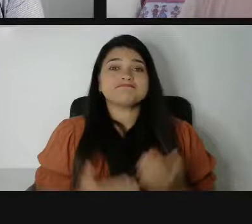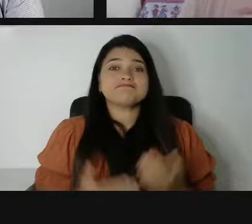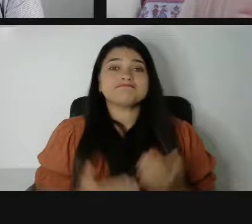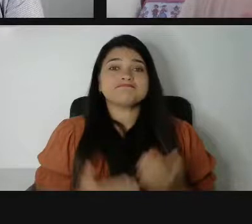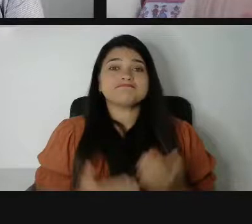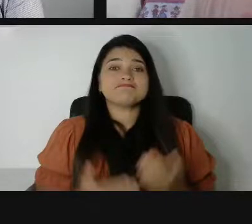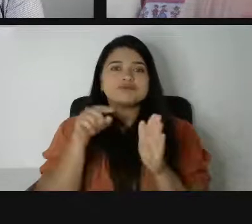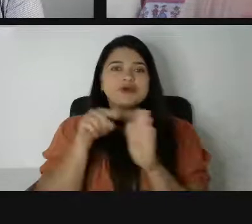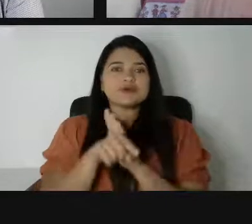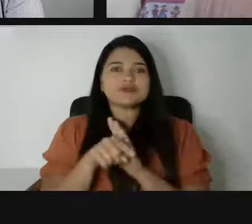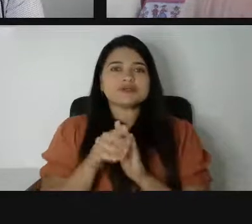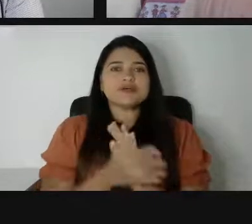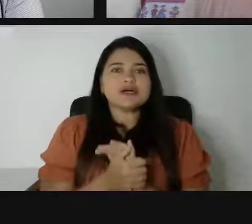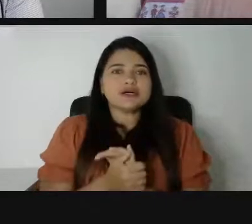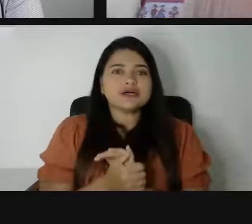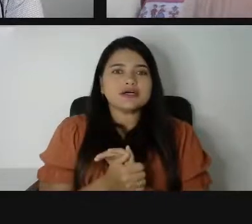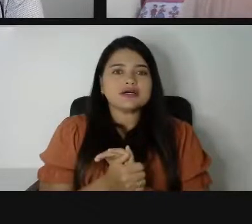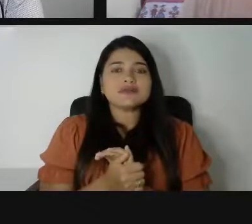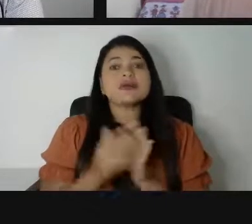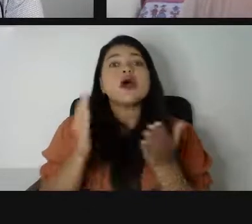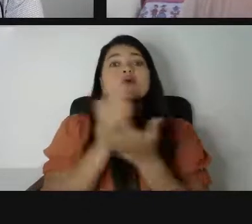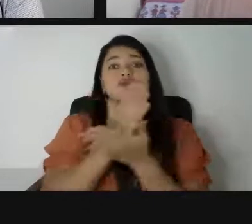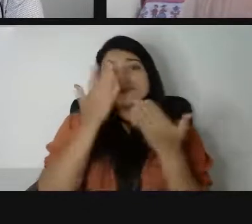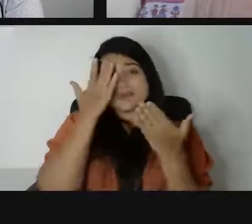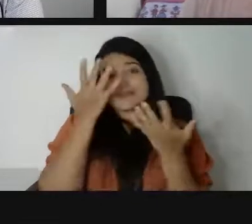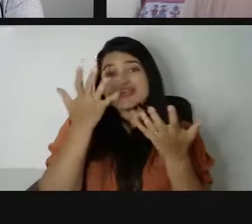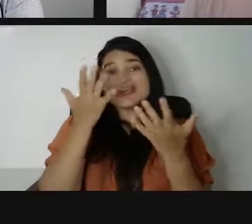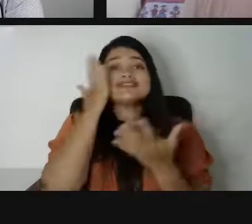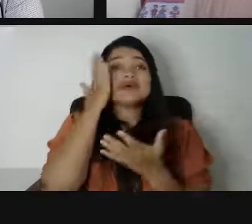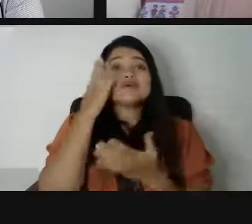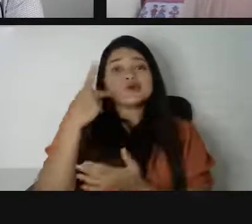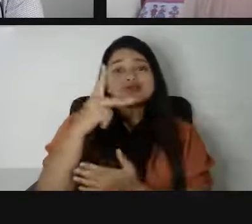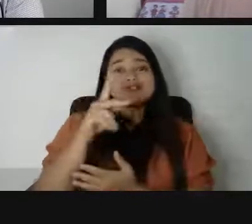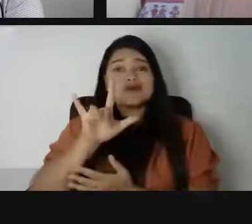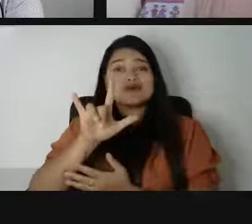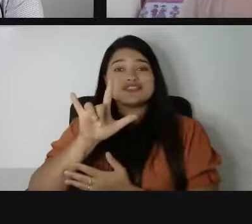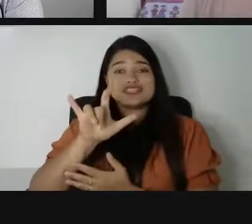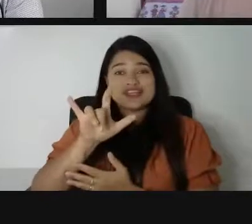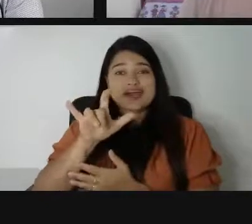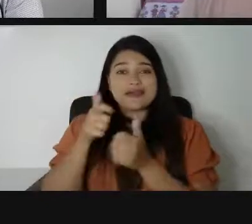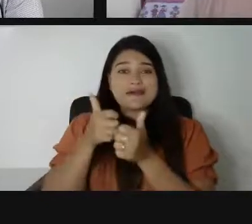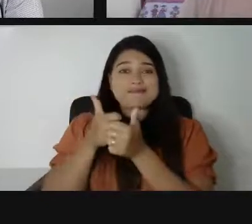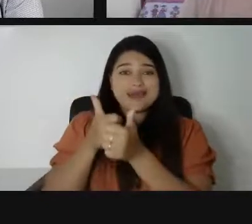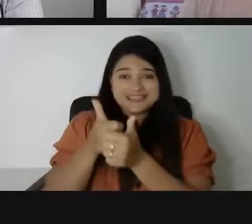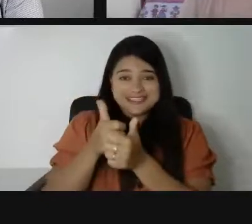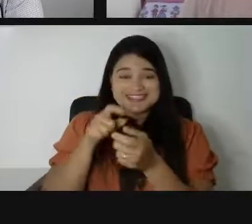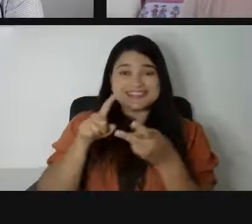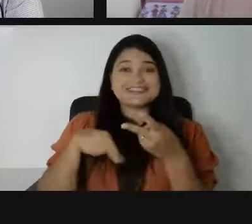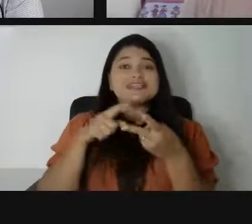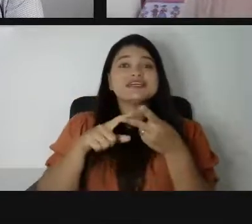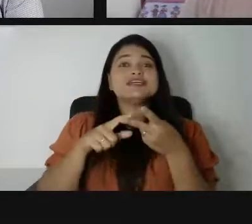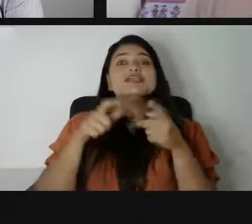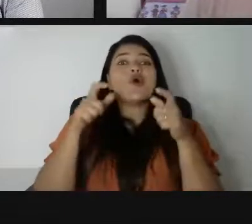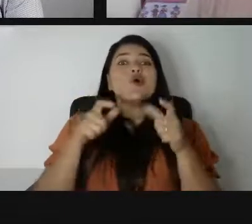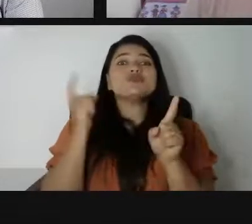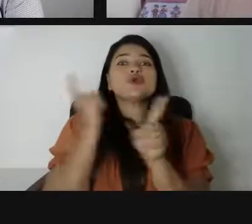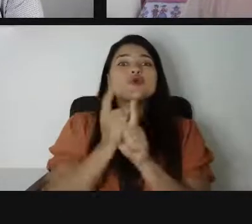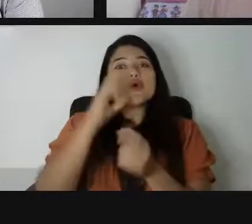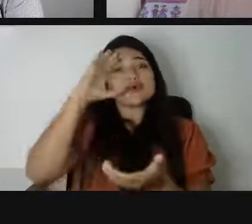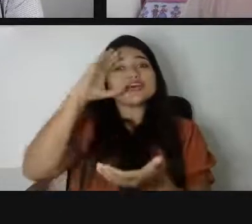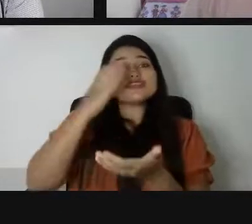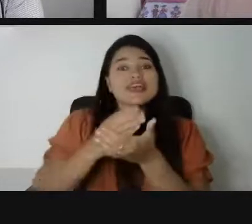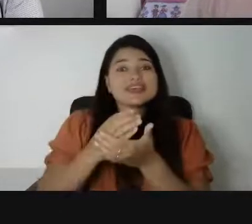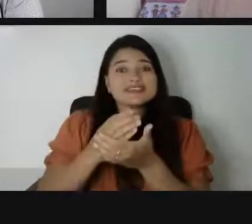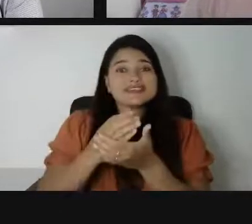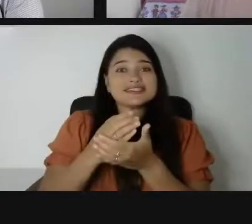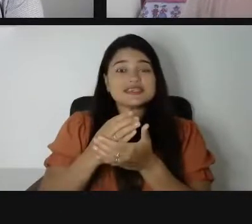Algumas pessoas estão querendo saber o seu Instagram para seguir você e outros a sua tese onde está disponível na PUC,